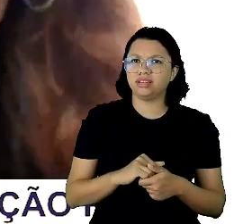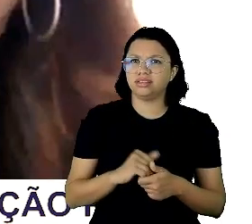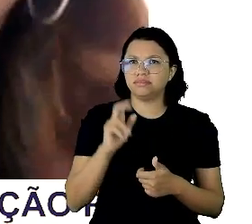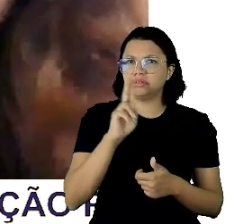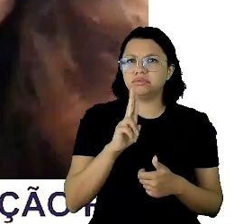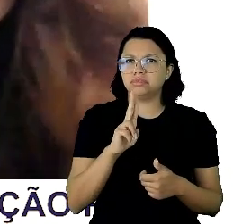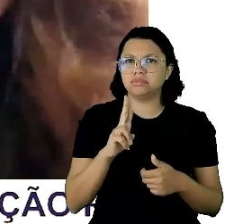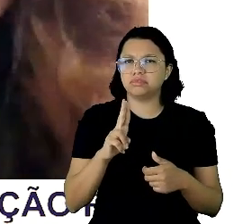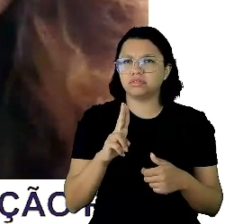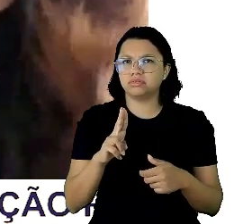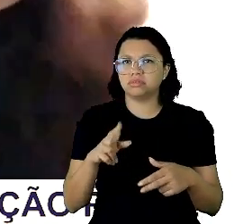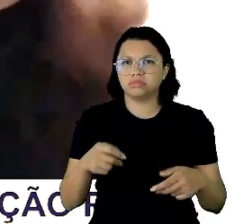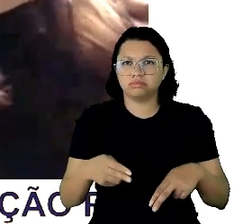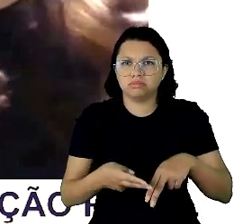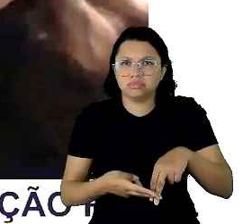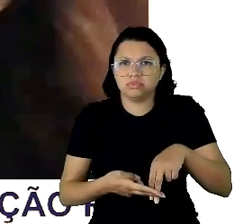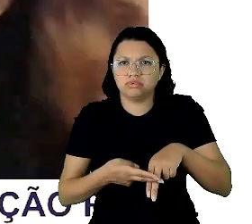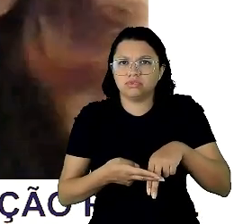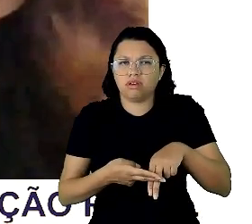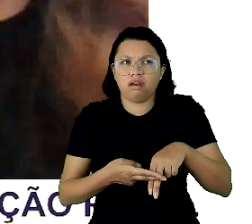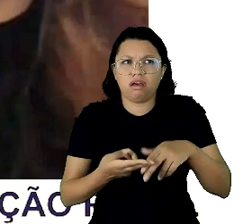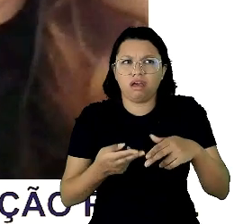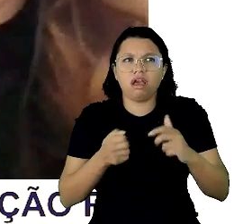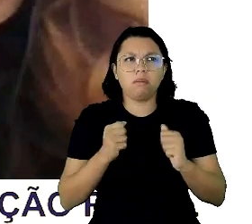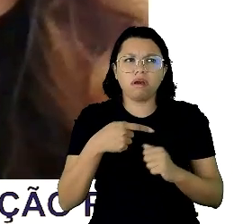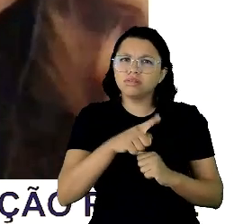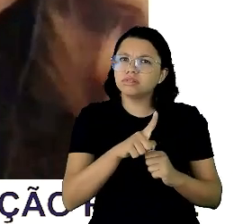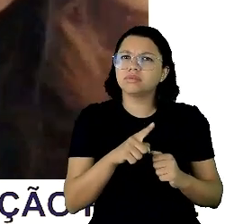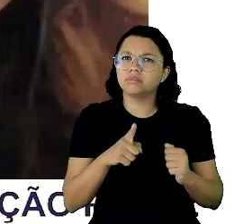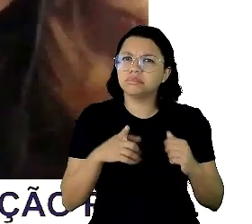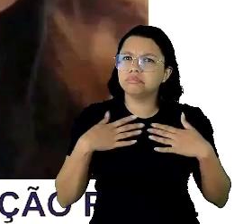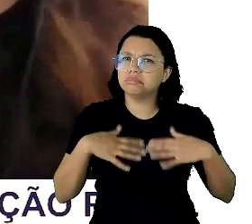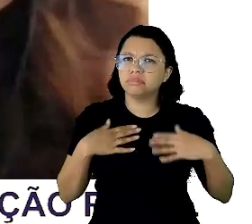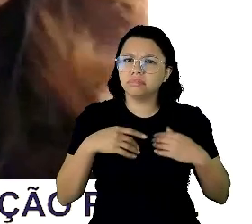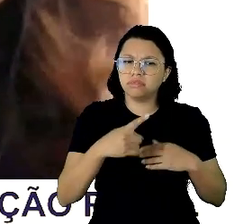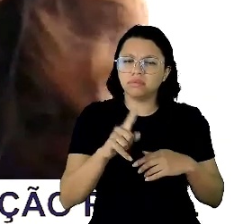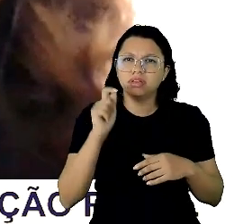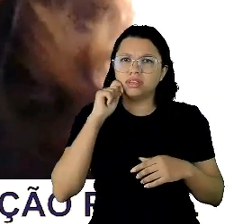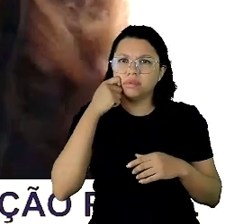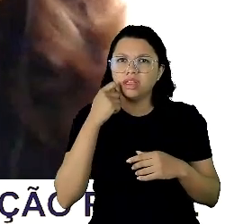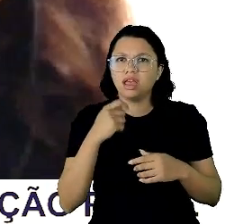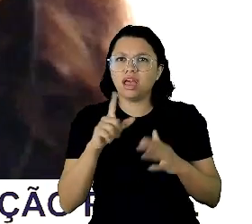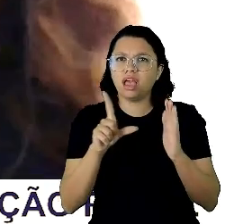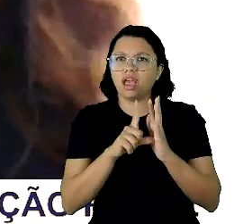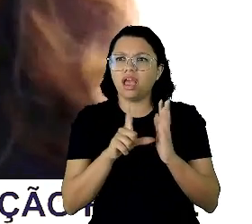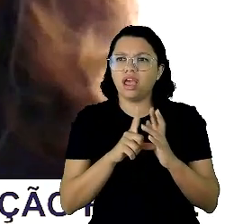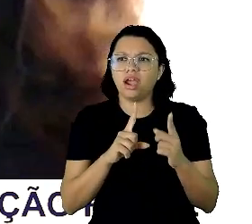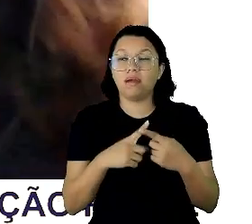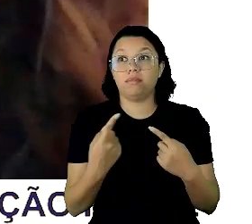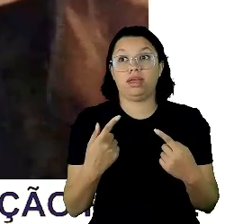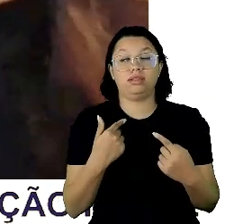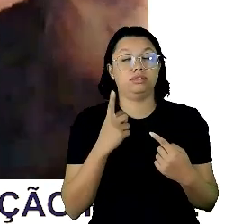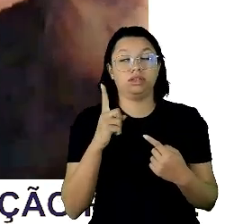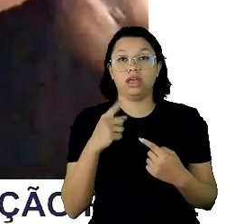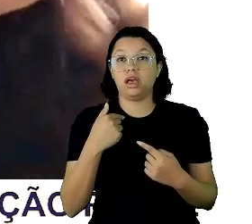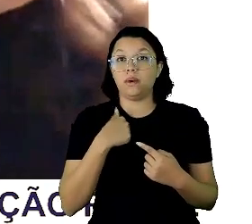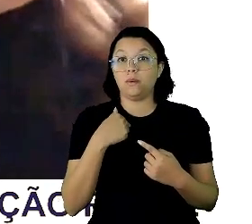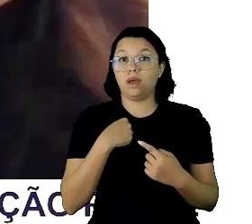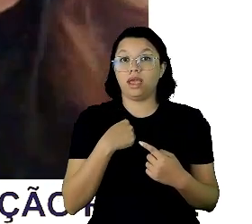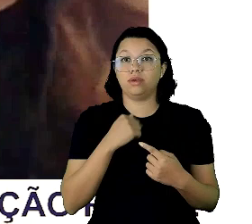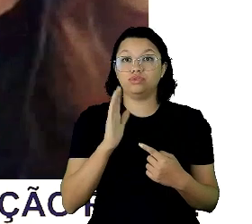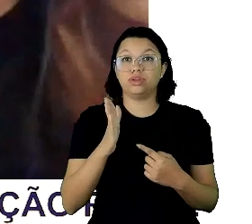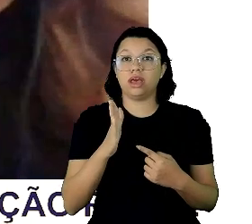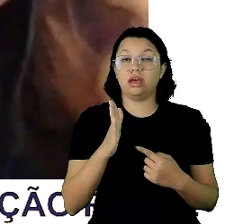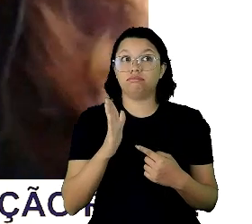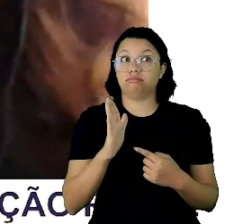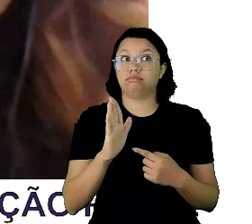shorts. Eu não poderia ir simplesmente na padaria da esquina comprar um pão assim, mas não, o meu piloto automático já faz com que, né?